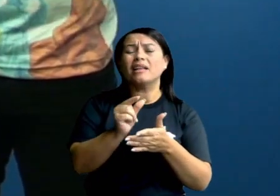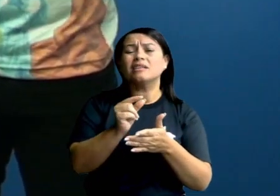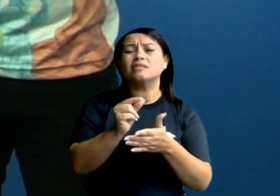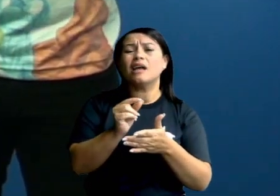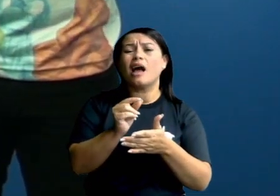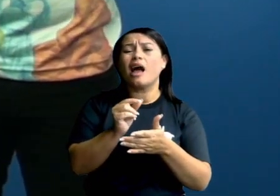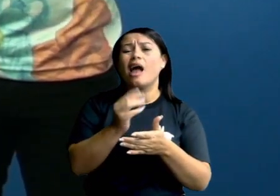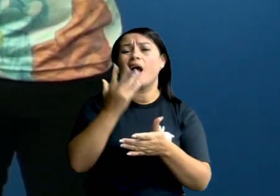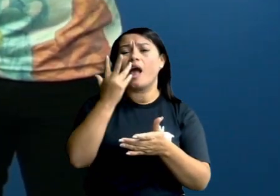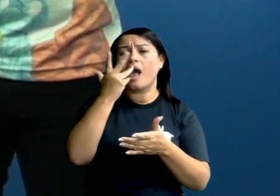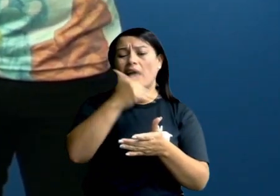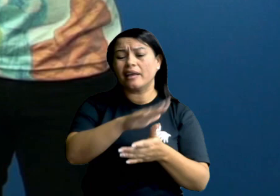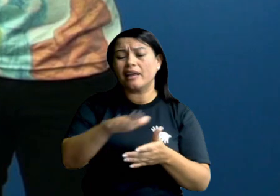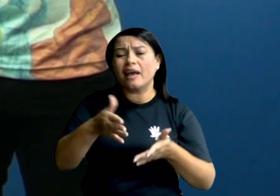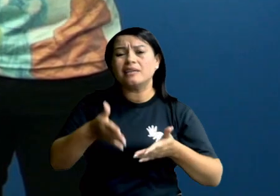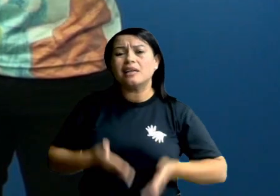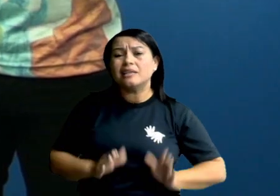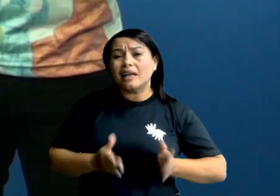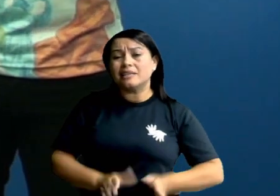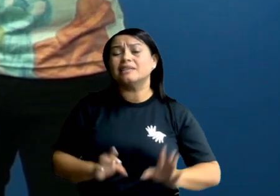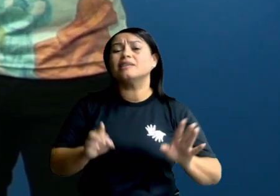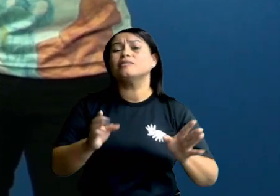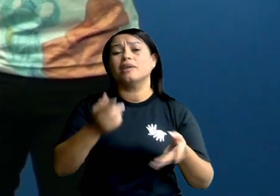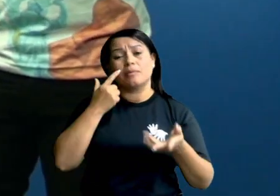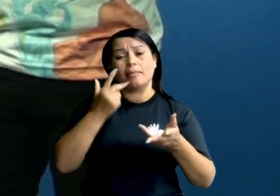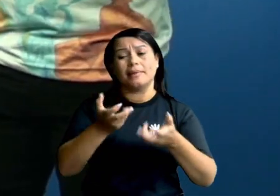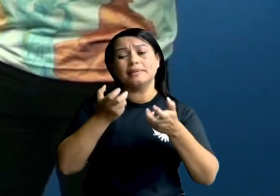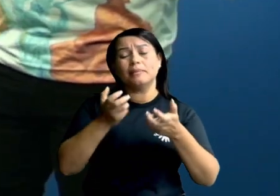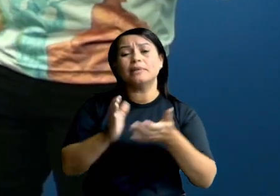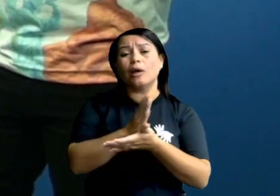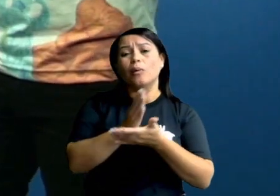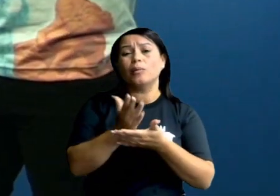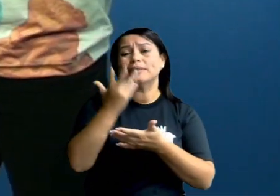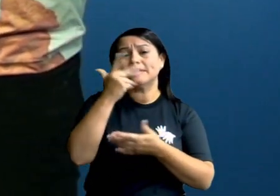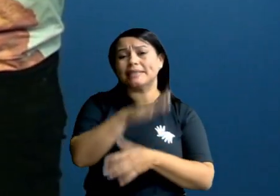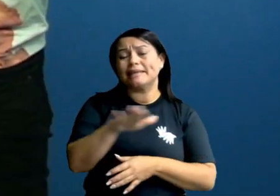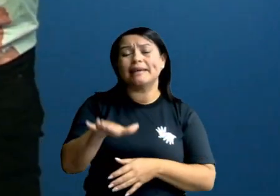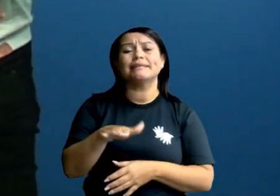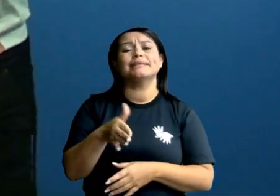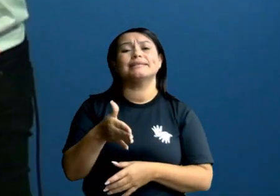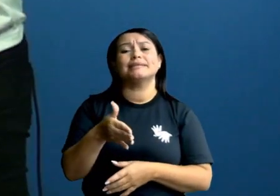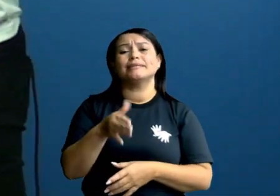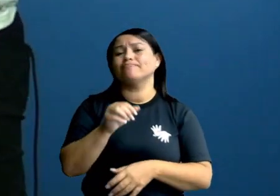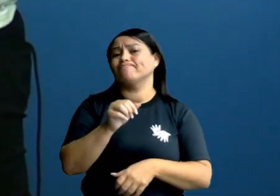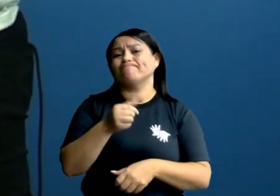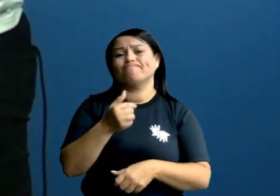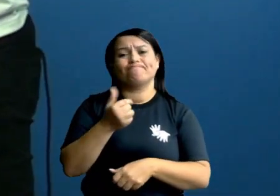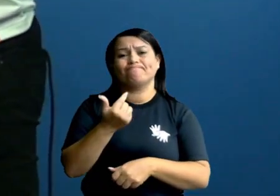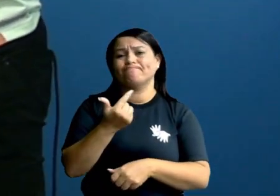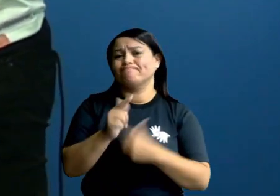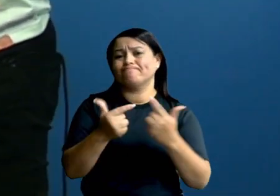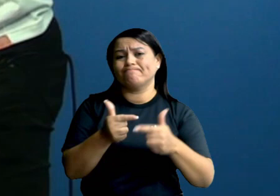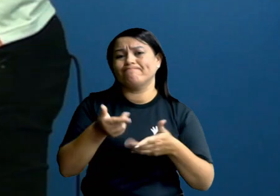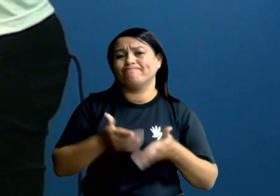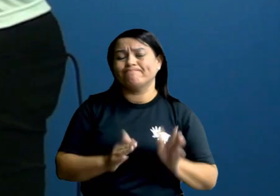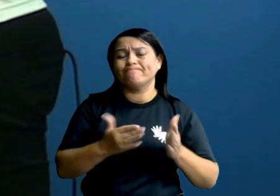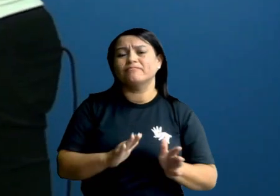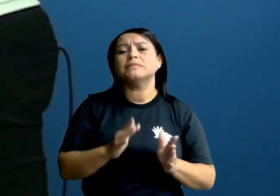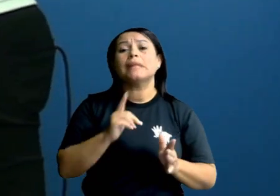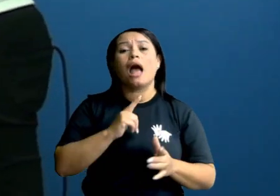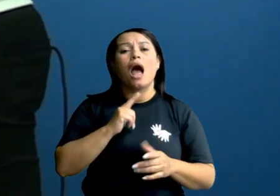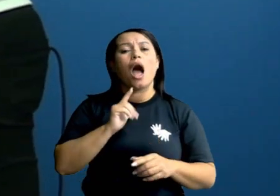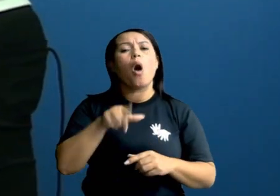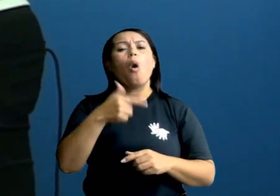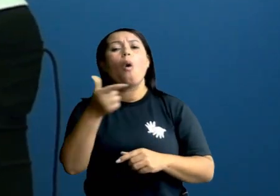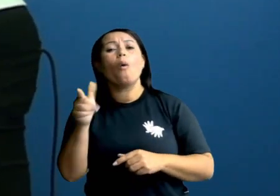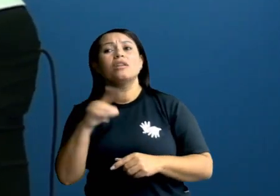também decorrência da taxa de natalidade, né? Que consequentemente está diminuindo. E em contrapartida, já que a expectativa de vida tem aumentado, você